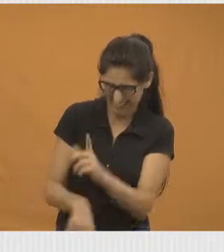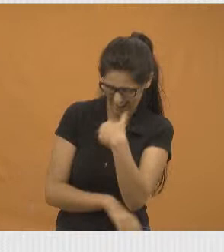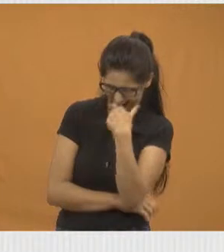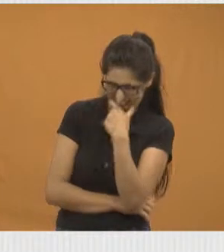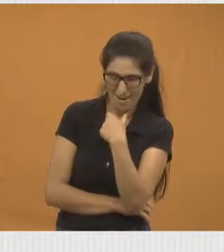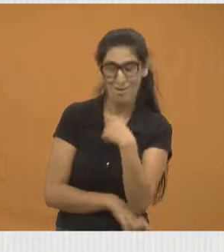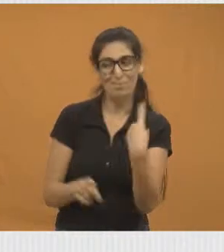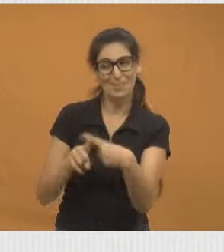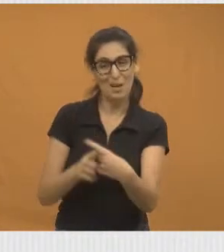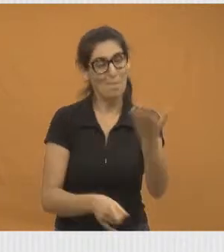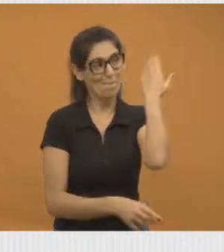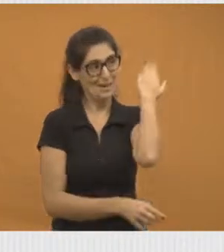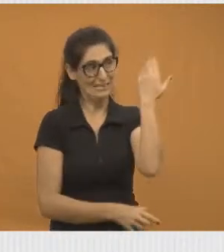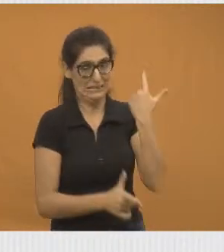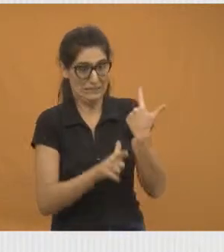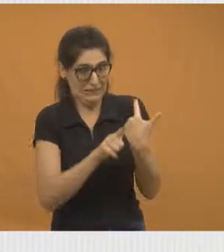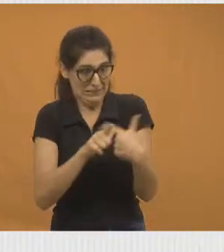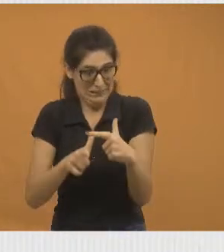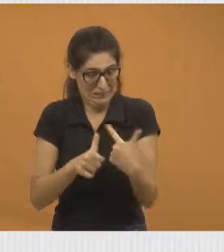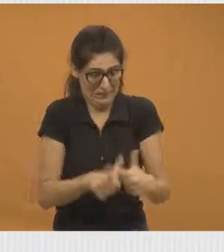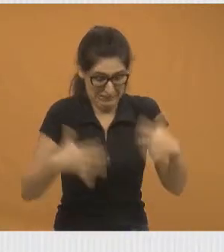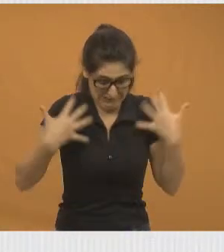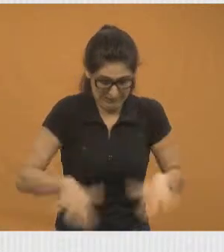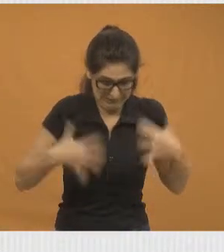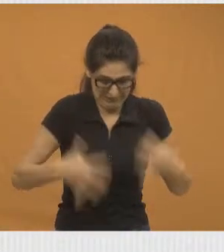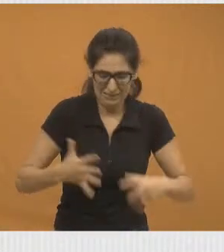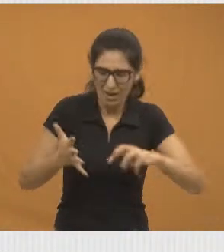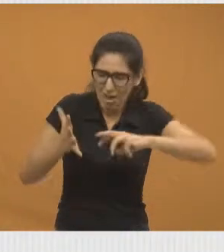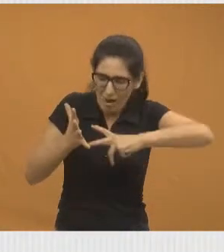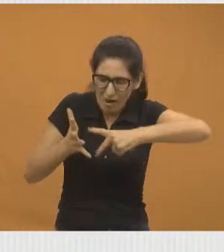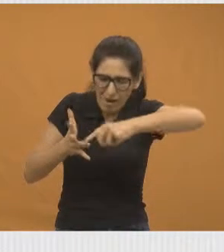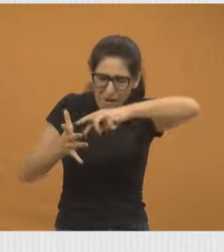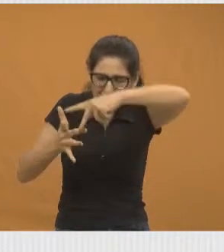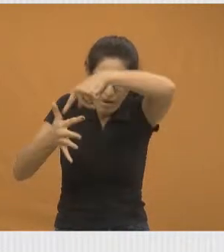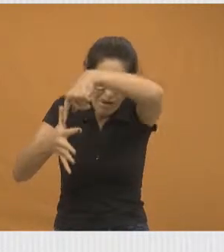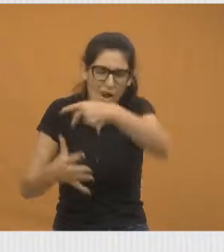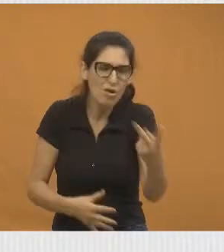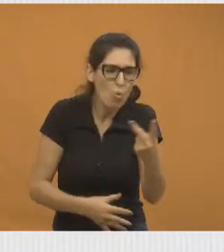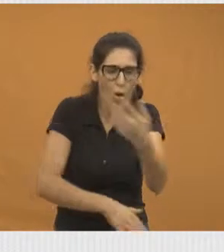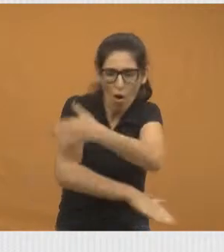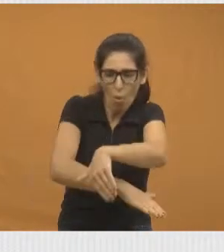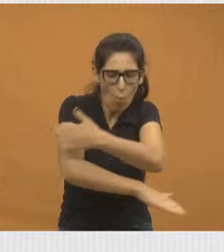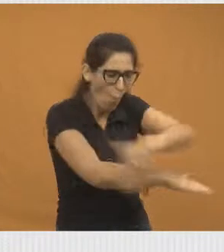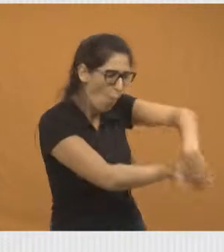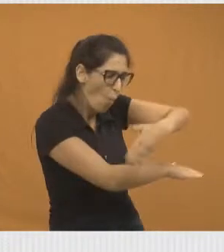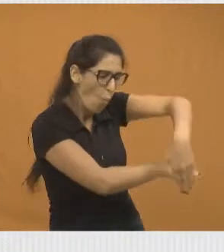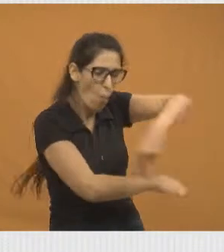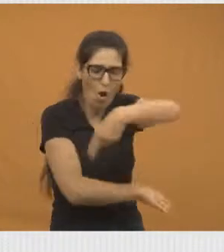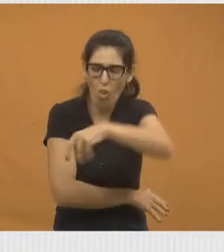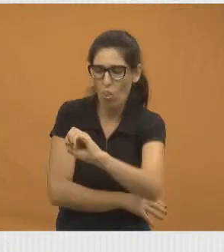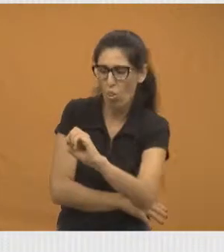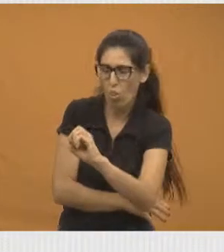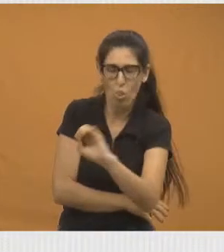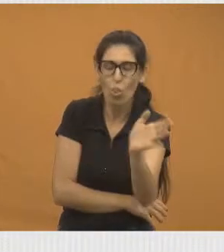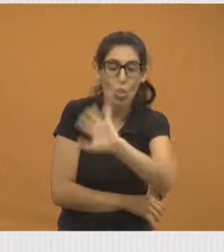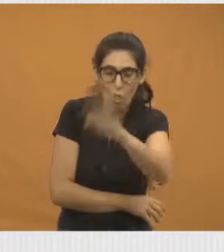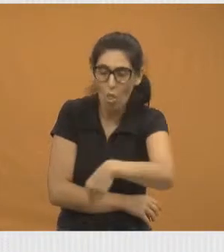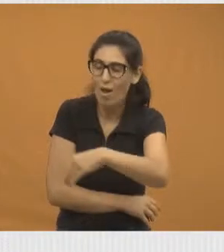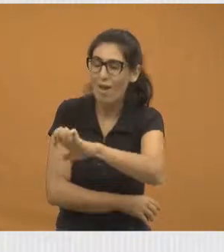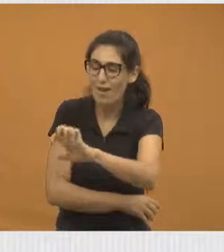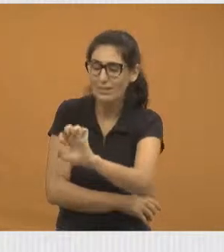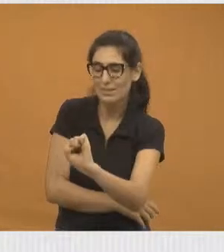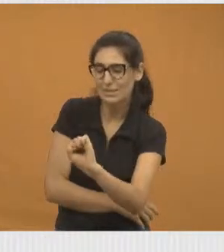sério que eles cada um ali que ligam as duas ruas na região do nova já criei e do nome da esperança perdão